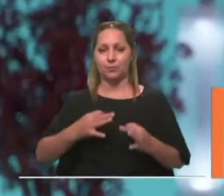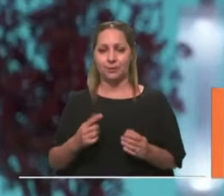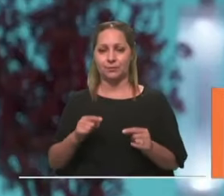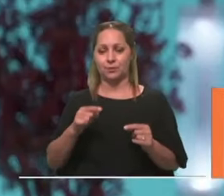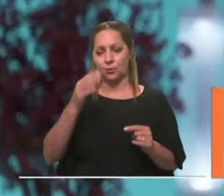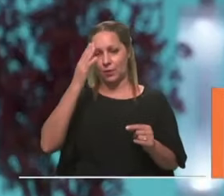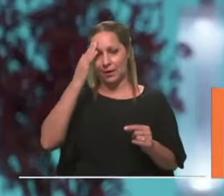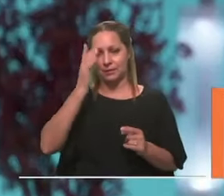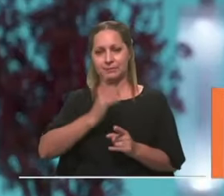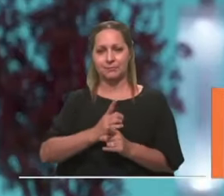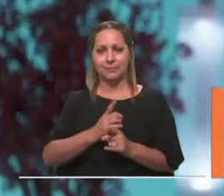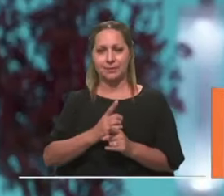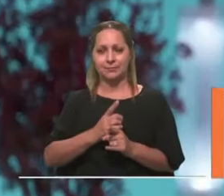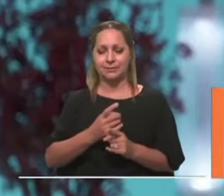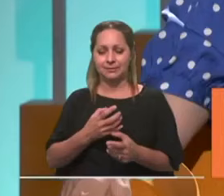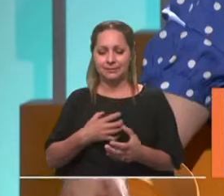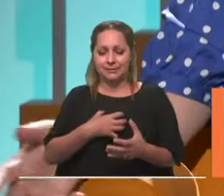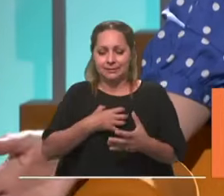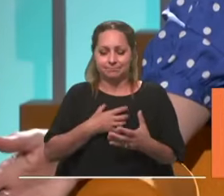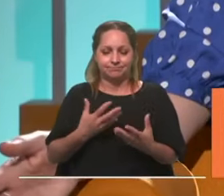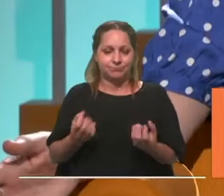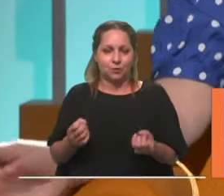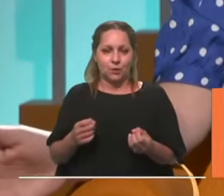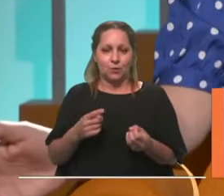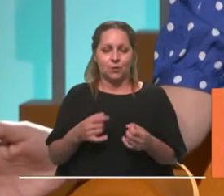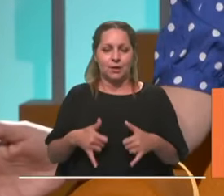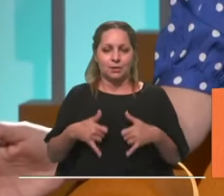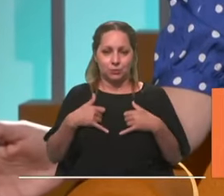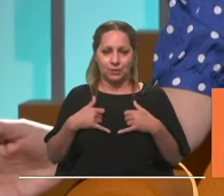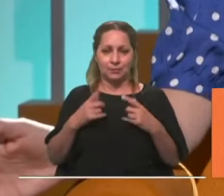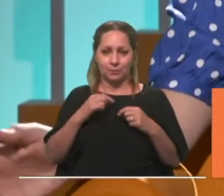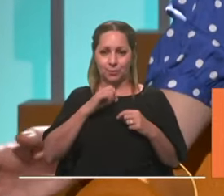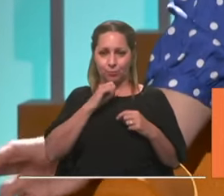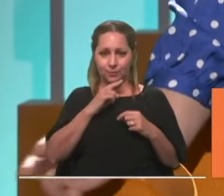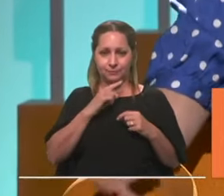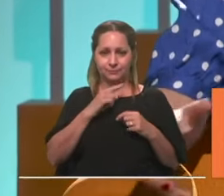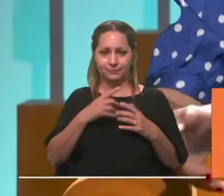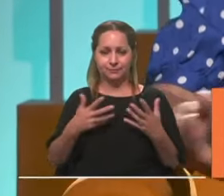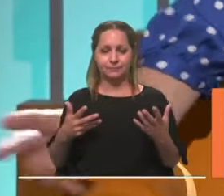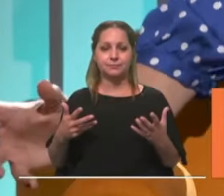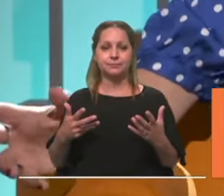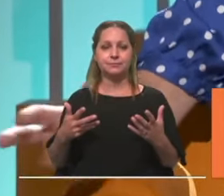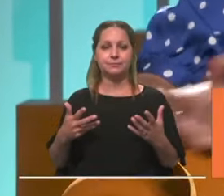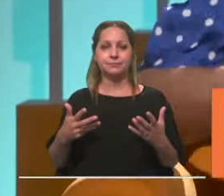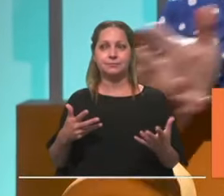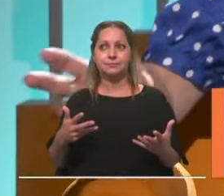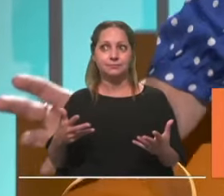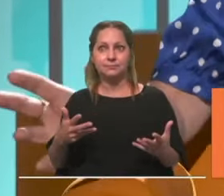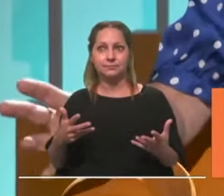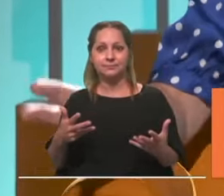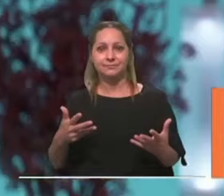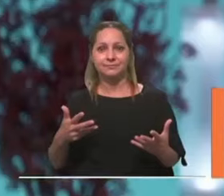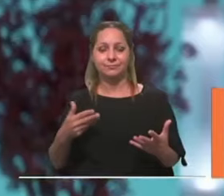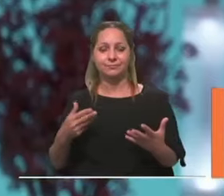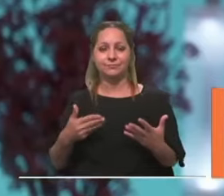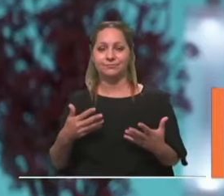eu acho que foi a mesma parte, não houve aquele clique, não houve aquela química. Ou ficaram assustados um com o outro, também pode acontecer. Que é. Agora estou numa situação em que não sei muito bem como